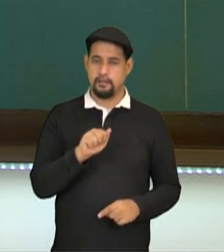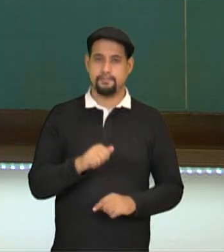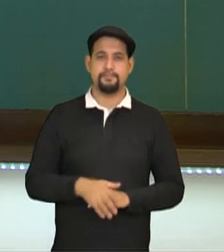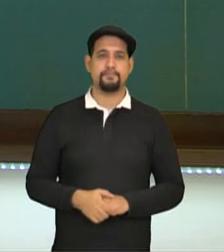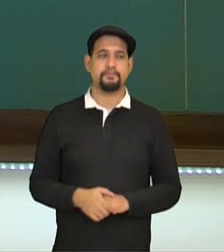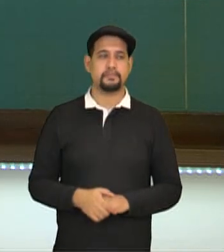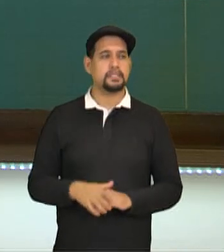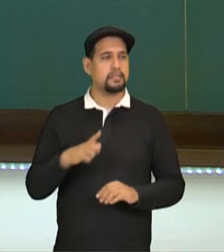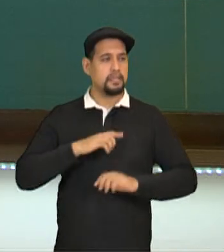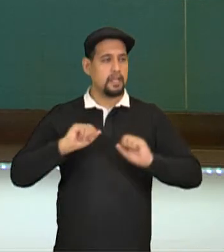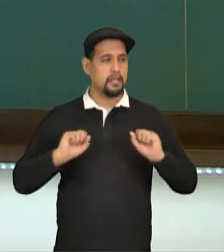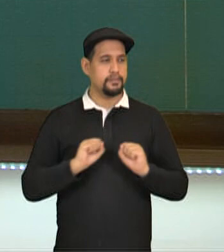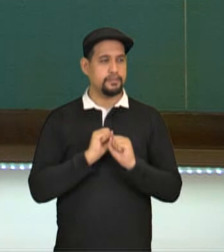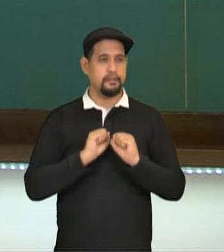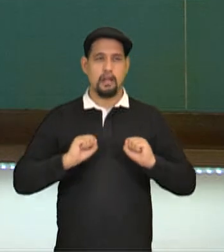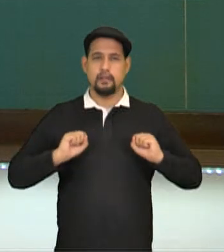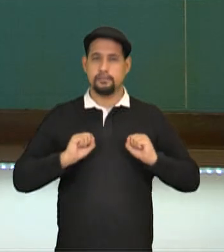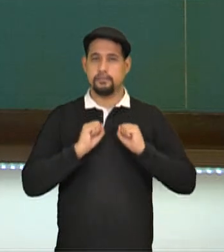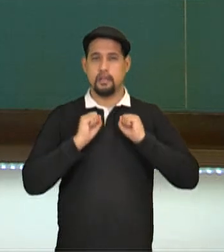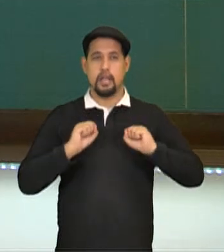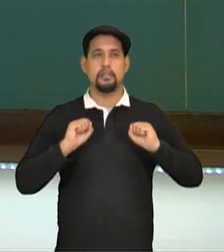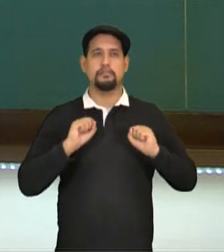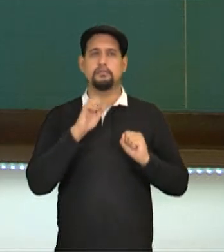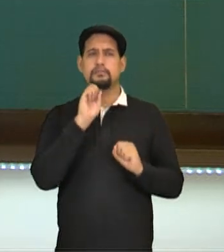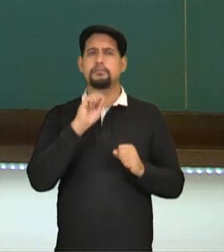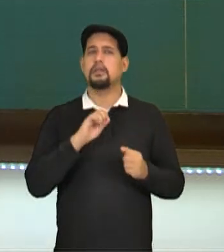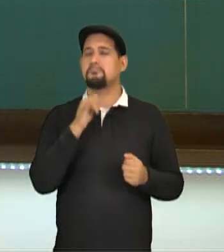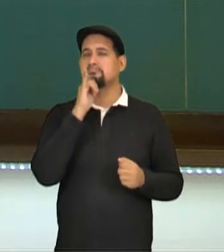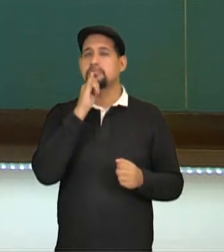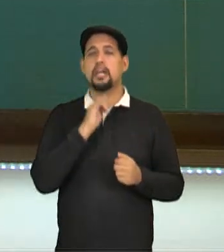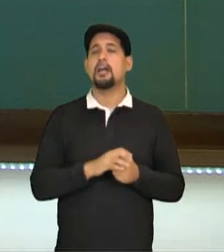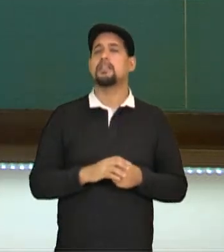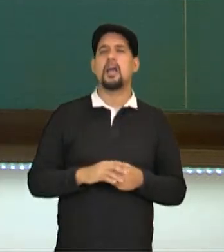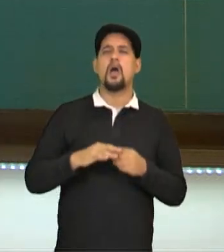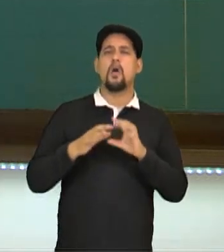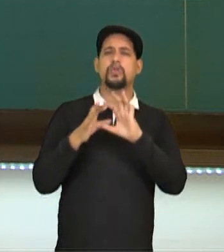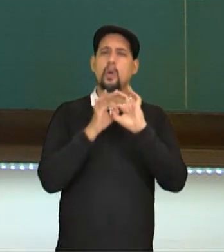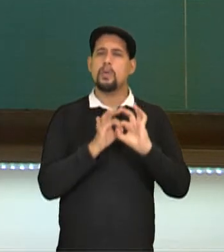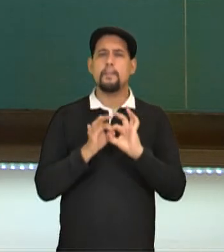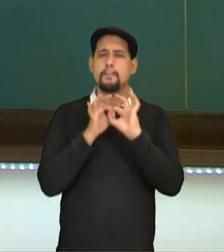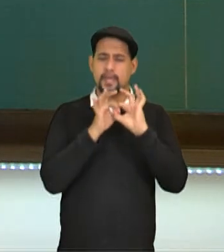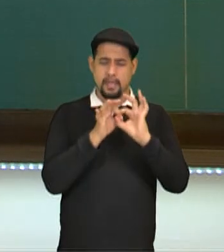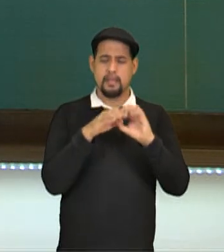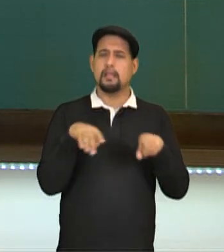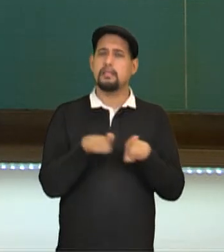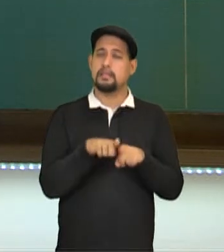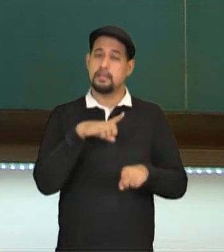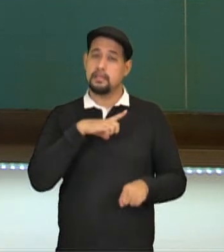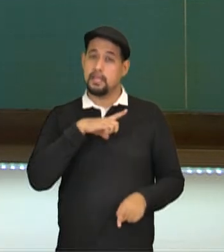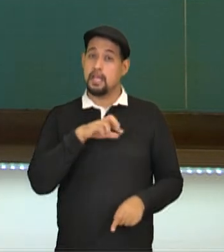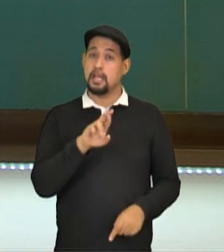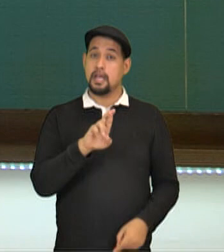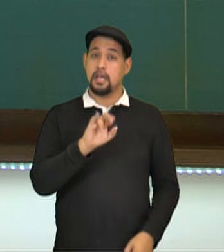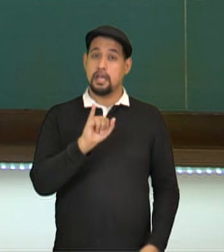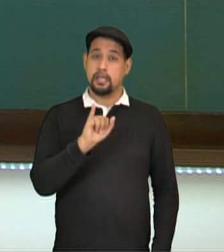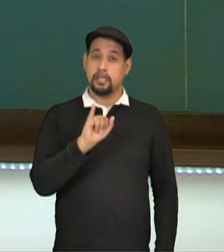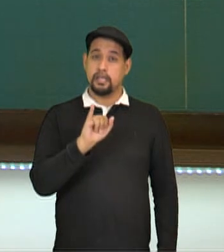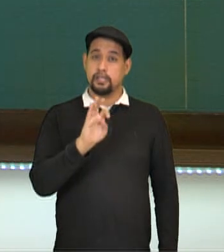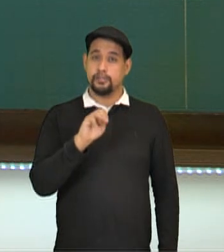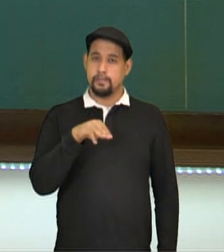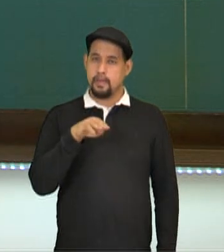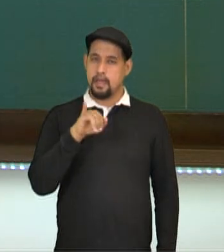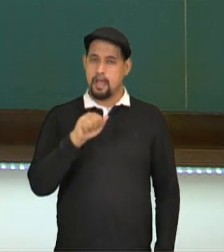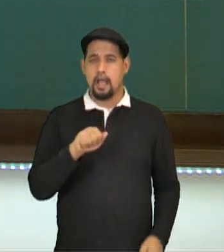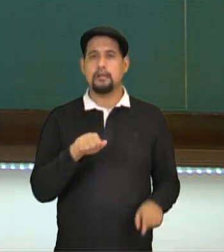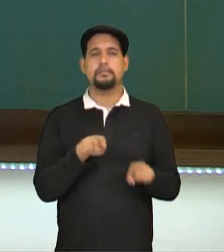Nós temos a ginástica de competição. Então, na de competição, nós temos a ginástica rítmica, que é uma dança